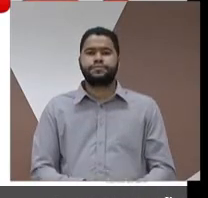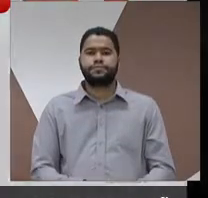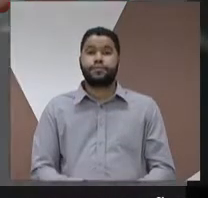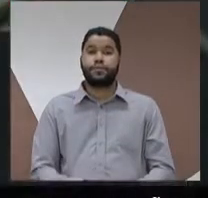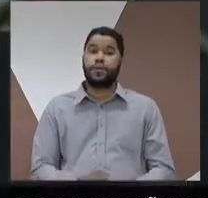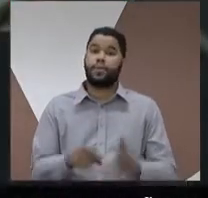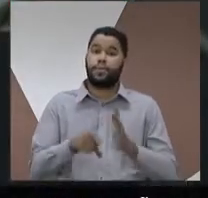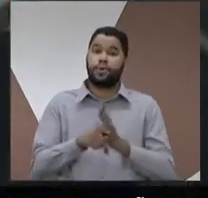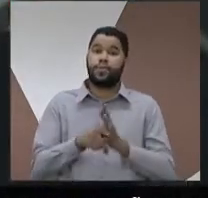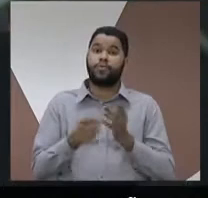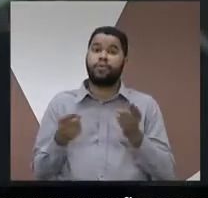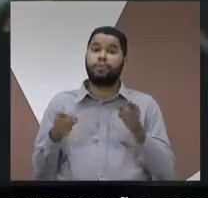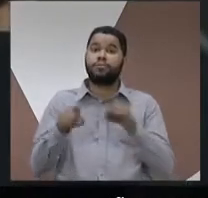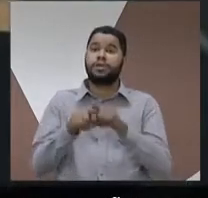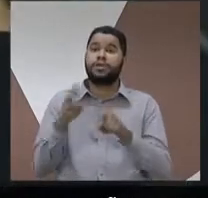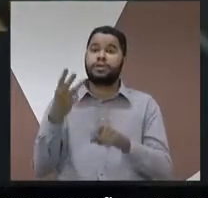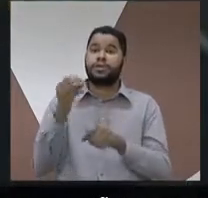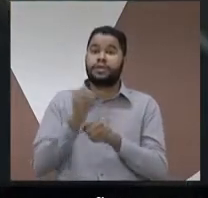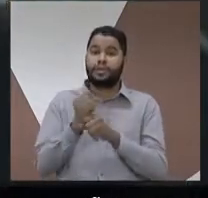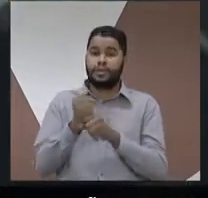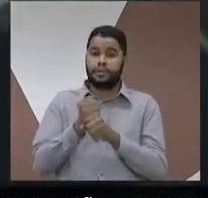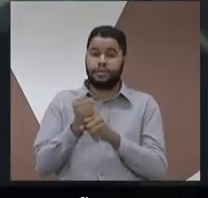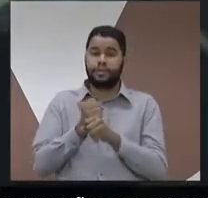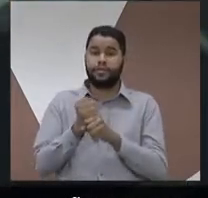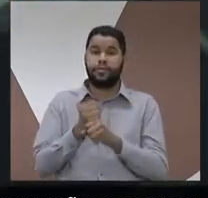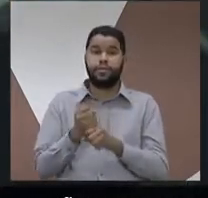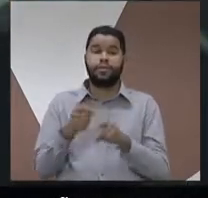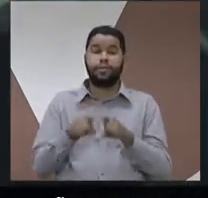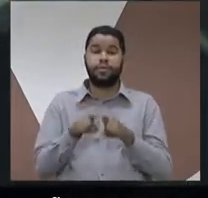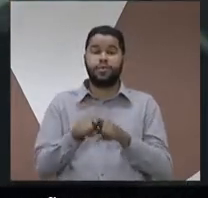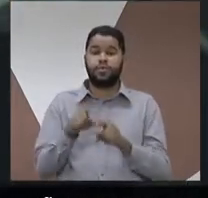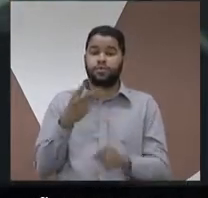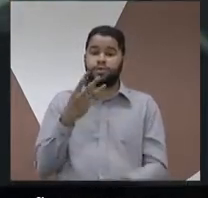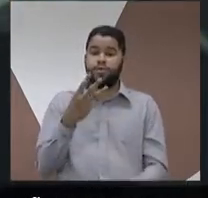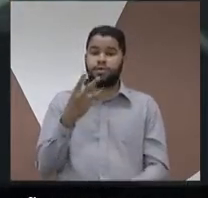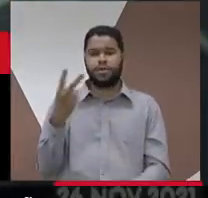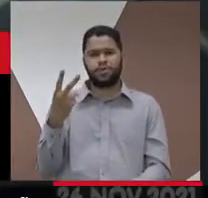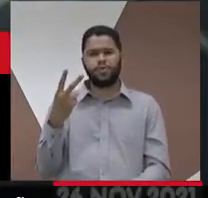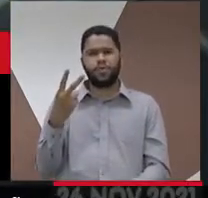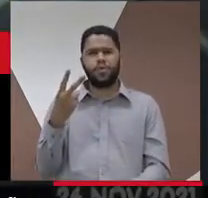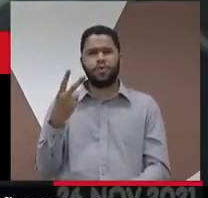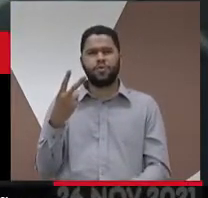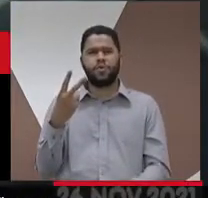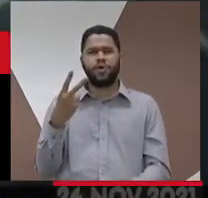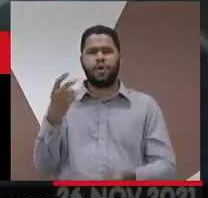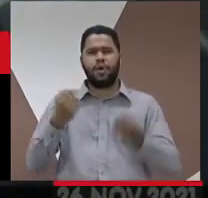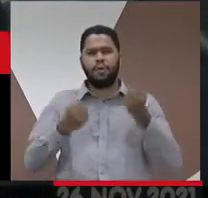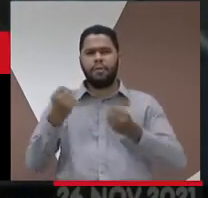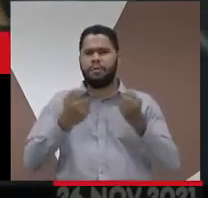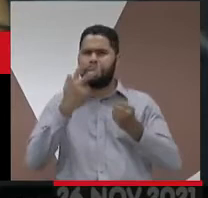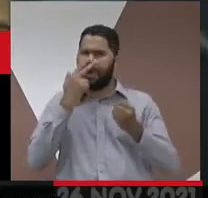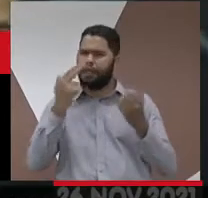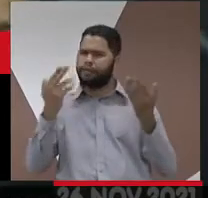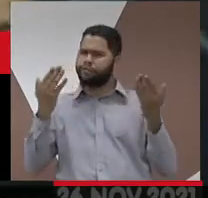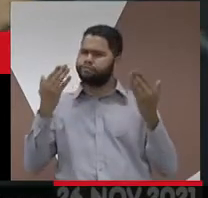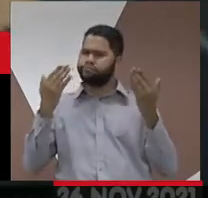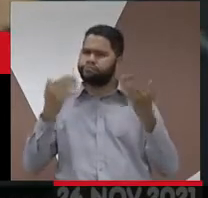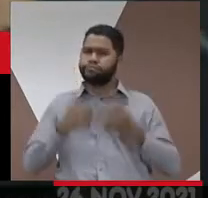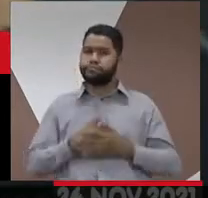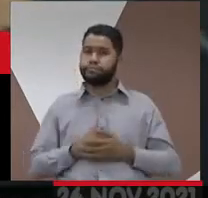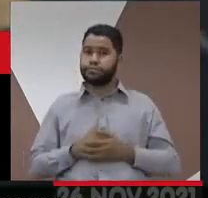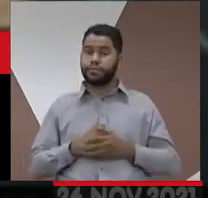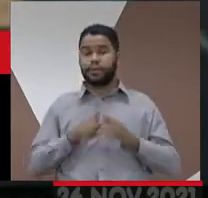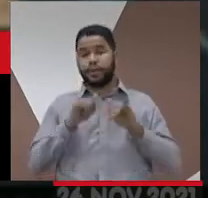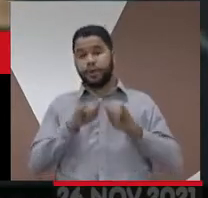anos. Outra, os 32 mil veículos parecem subestimados. Tem quem